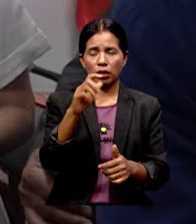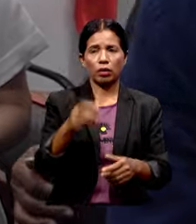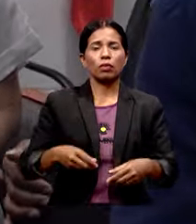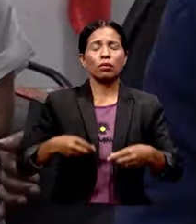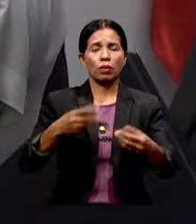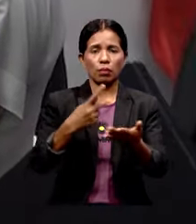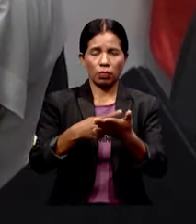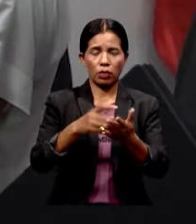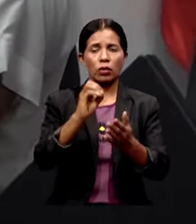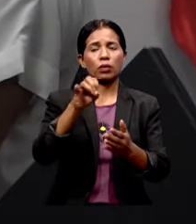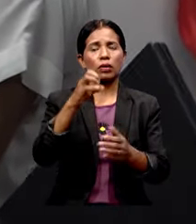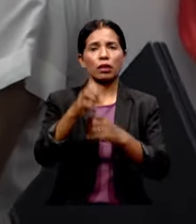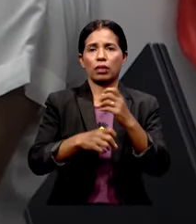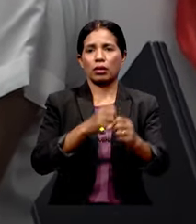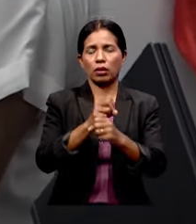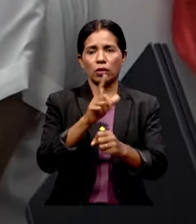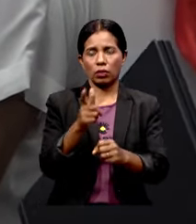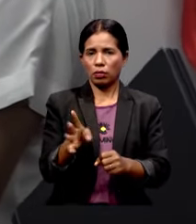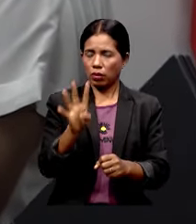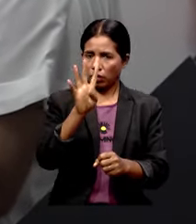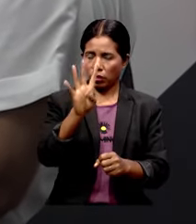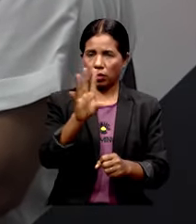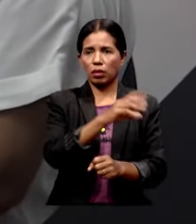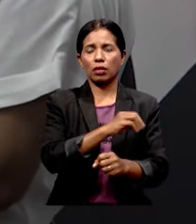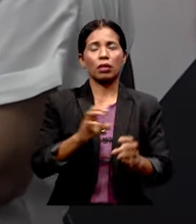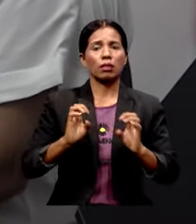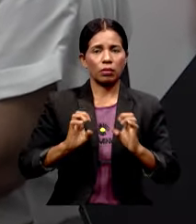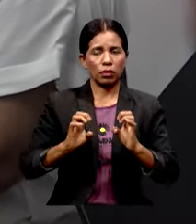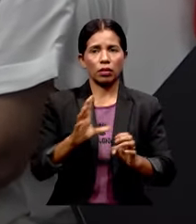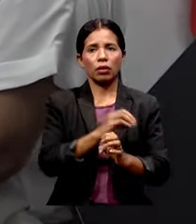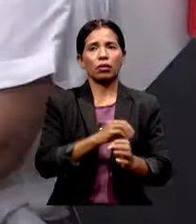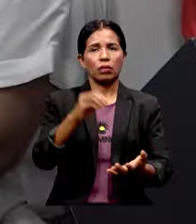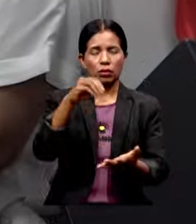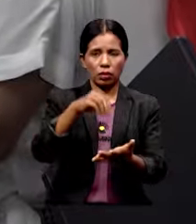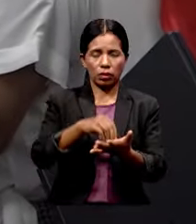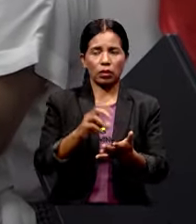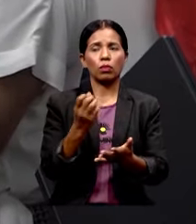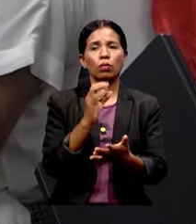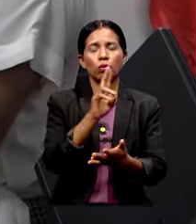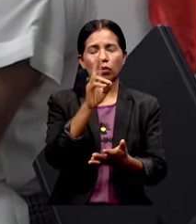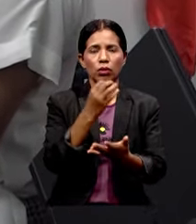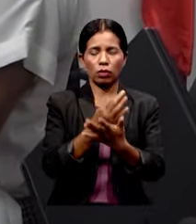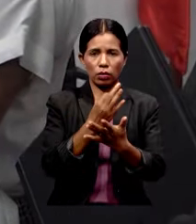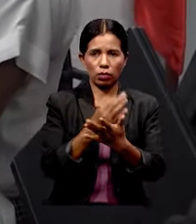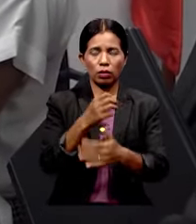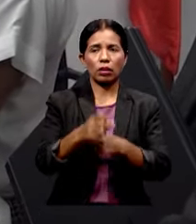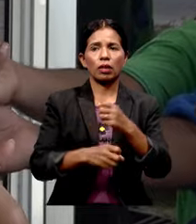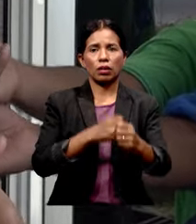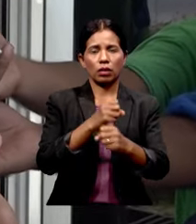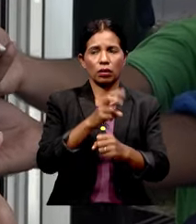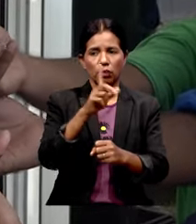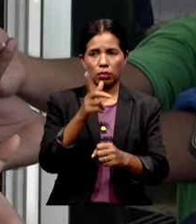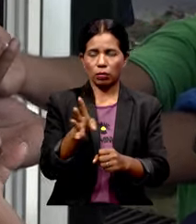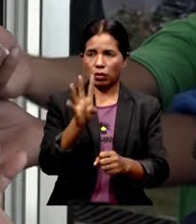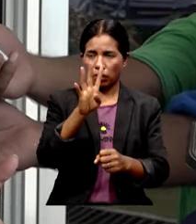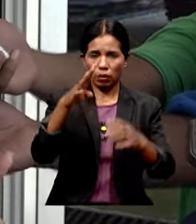proposta orçamento geral do Estado tinha de um ruro nulo resim hat o caráter urgência, onde prevene usa orçamento do décimo e a tina um ruro nulo resim hat, quando